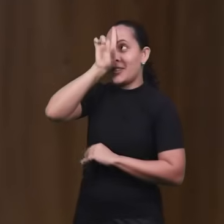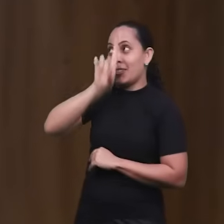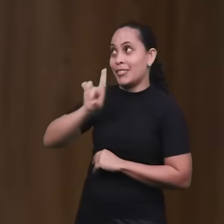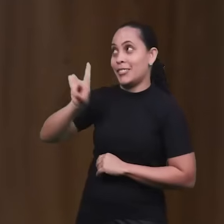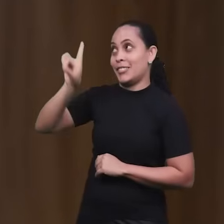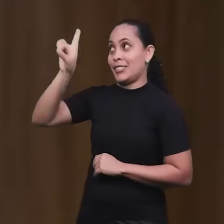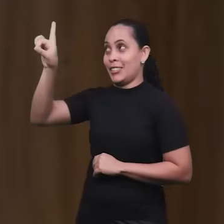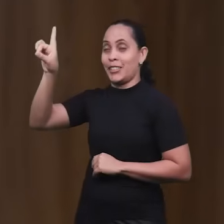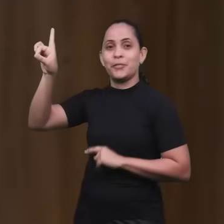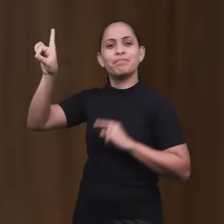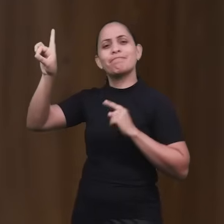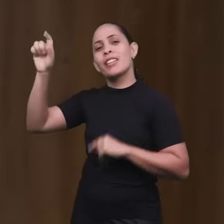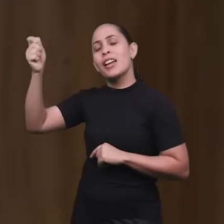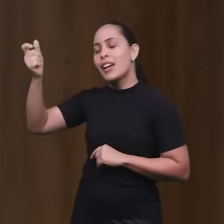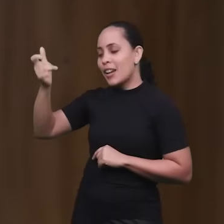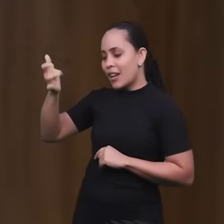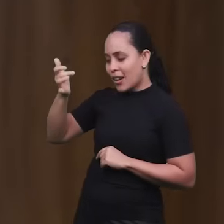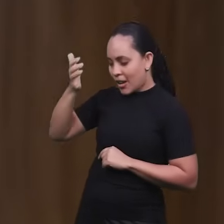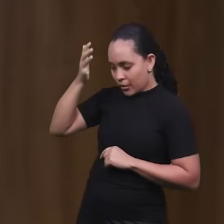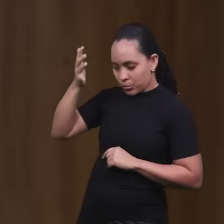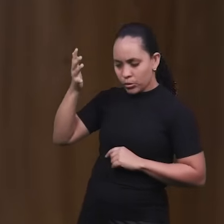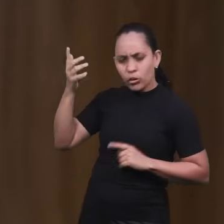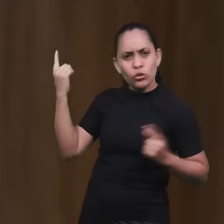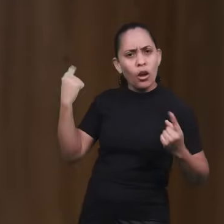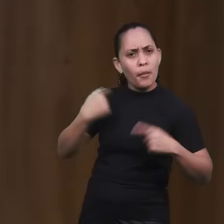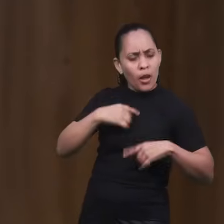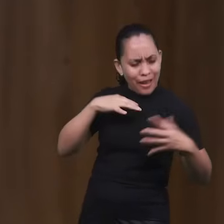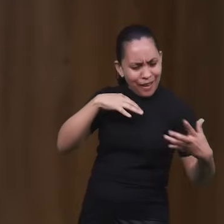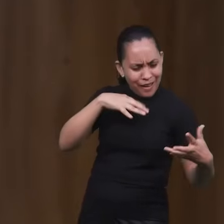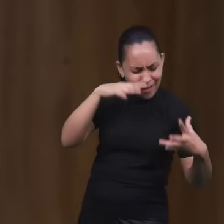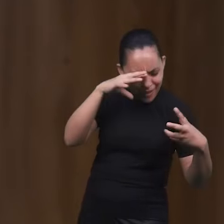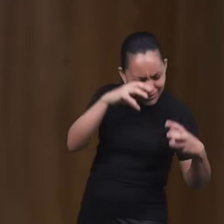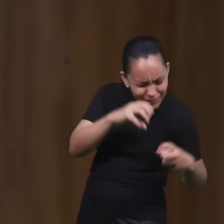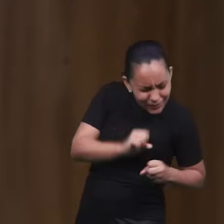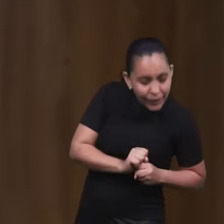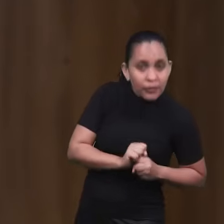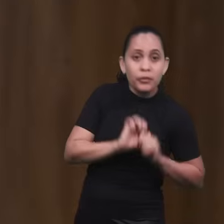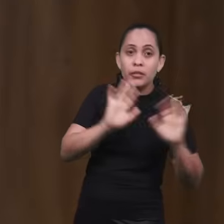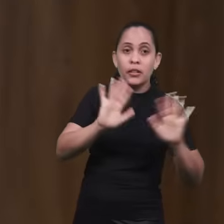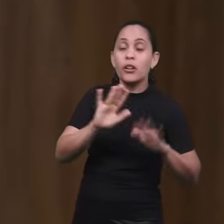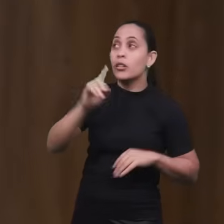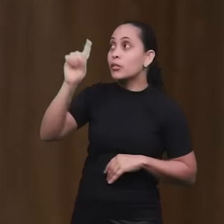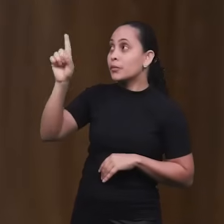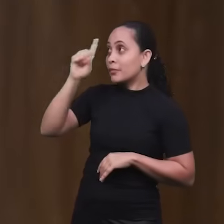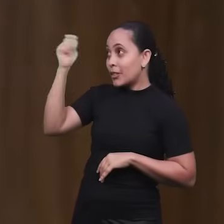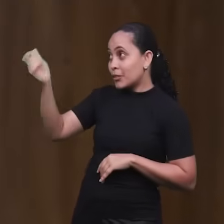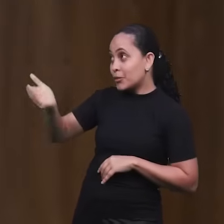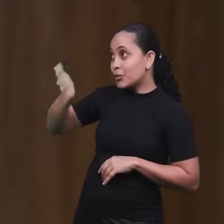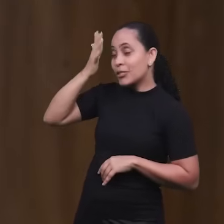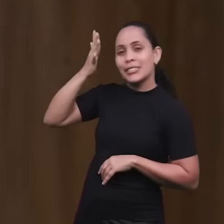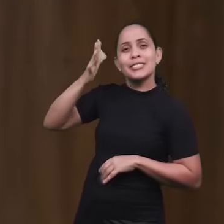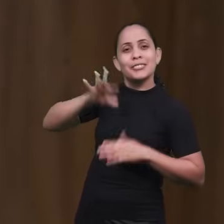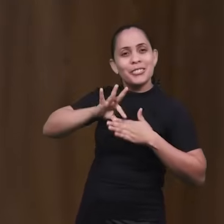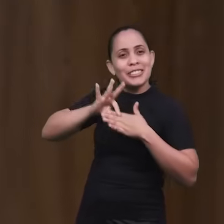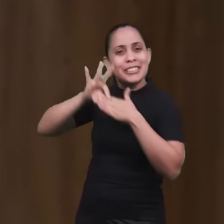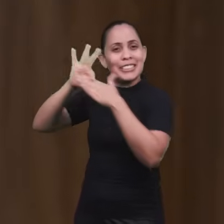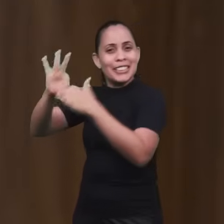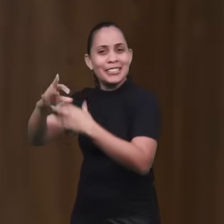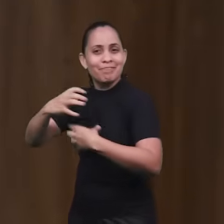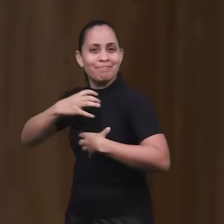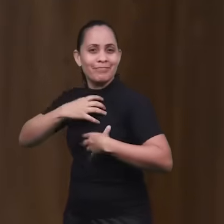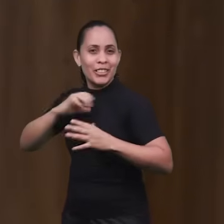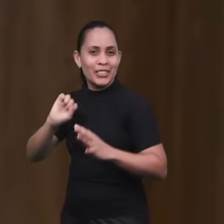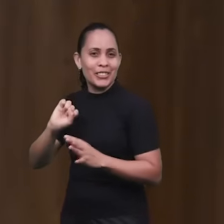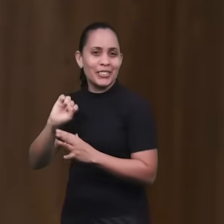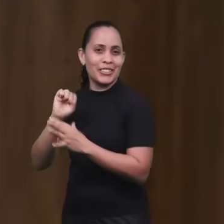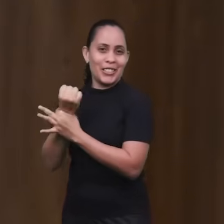A luz não apenas expõe as trevas, mas também guia e traz segurança. Assim